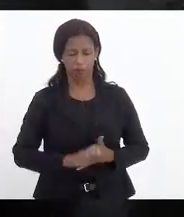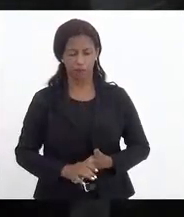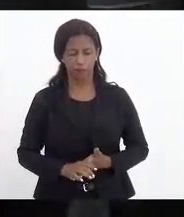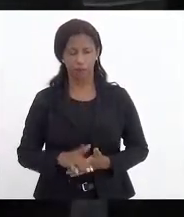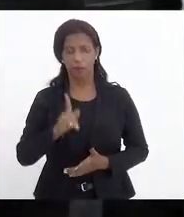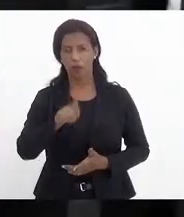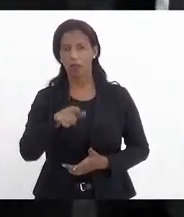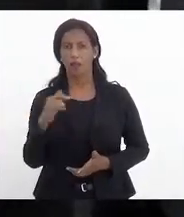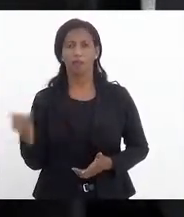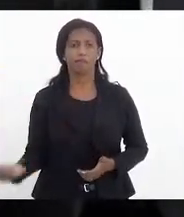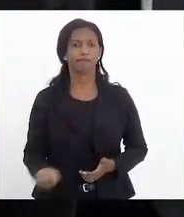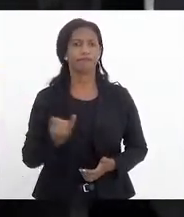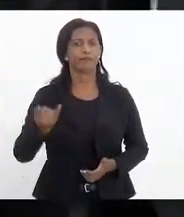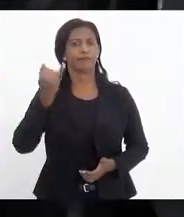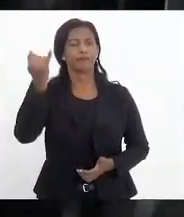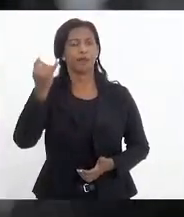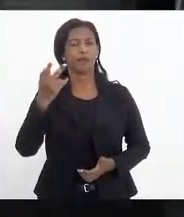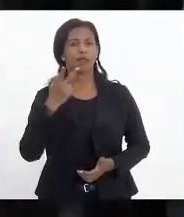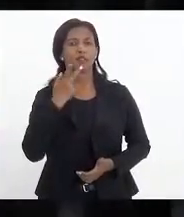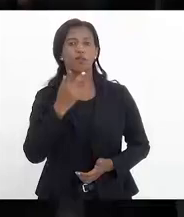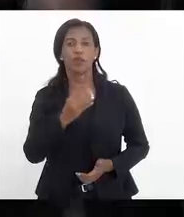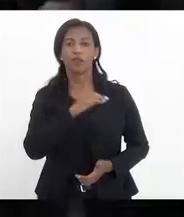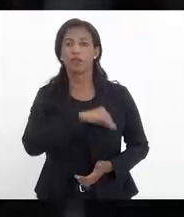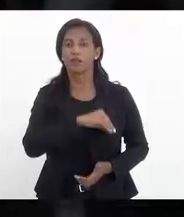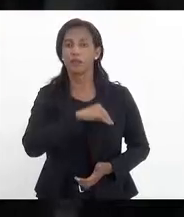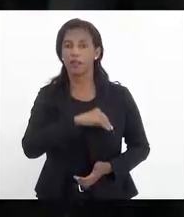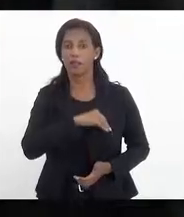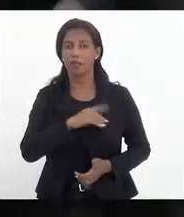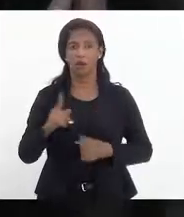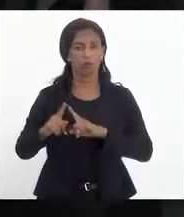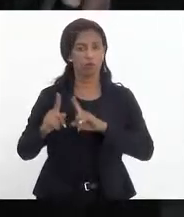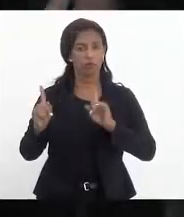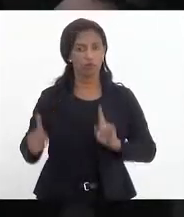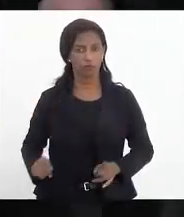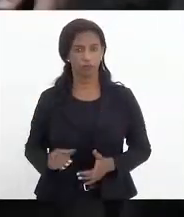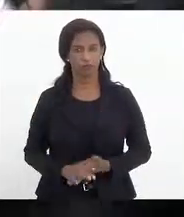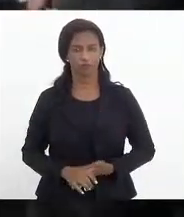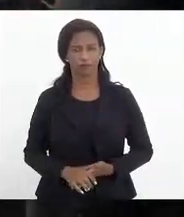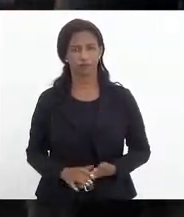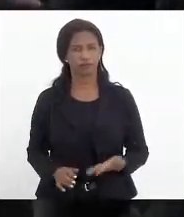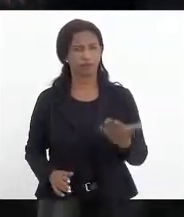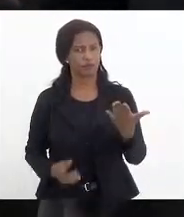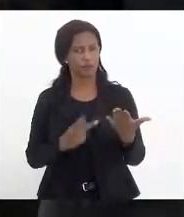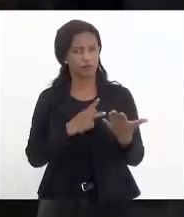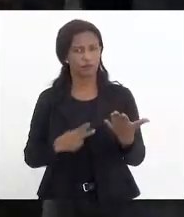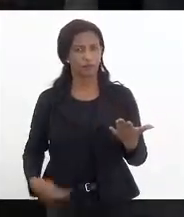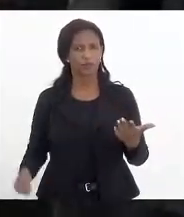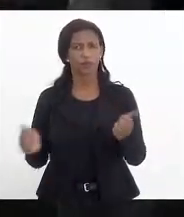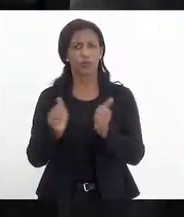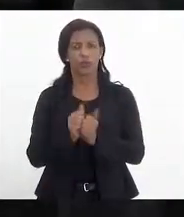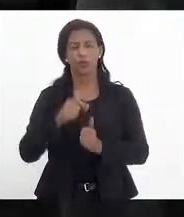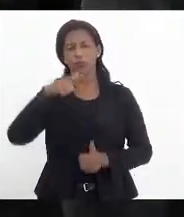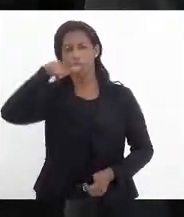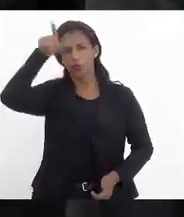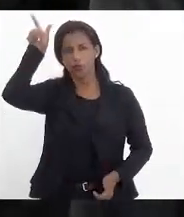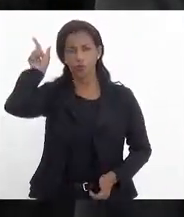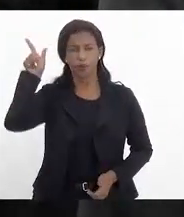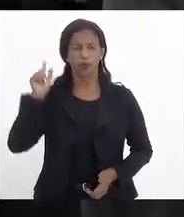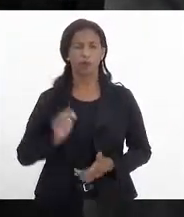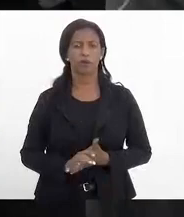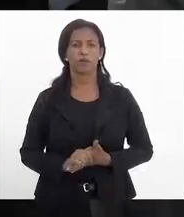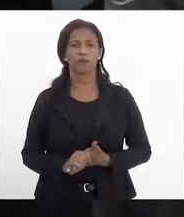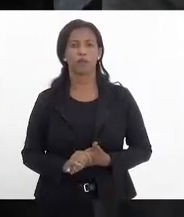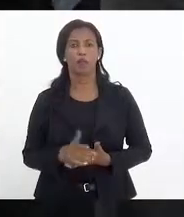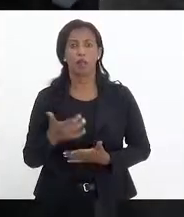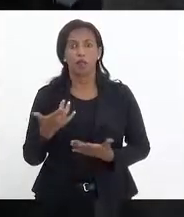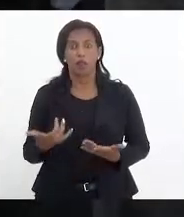trate da reposição salarial para os servidores. E Vossa Excelência, juntamente com o deputado Luiz Paulo,